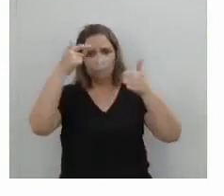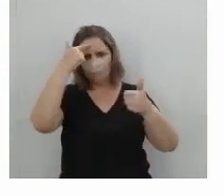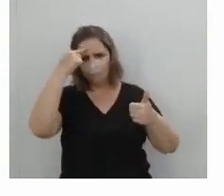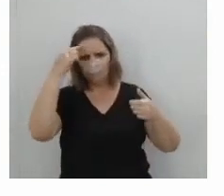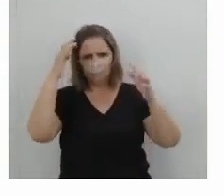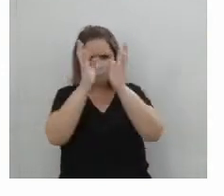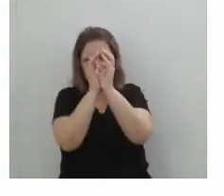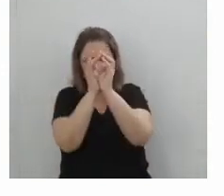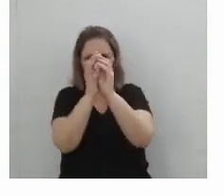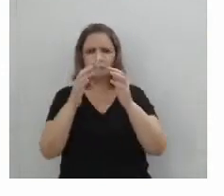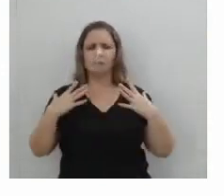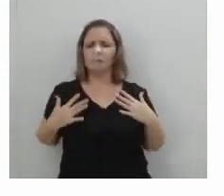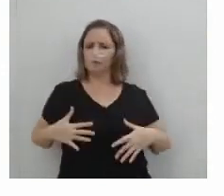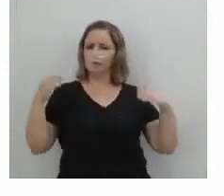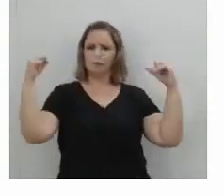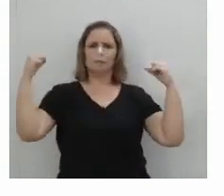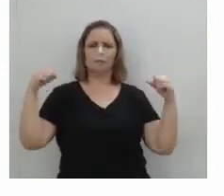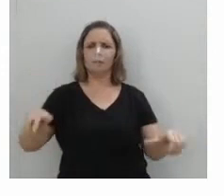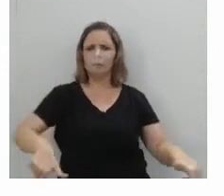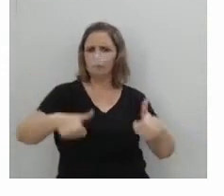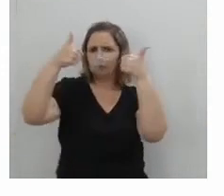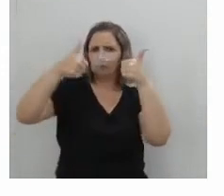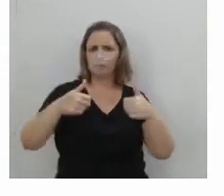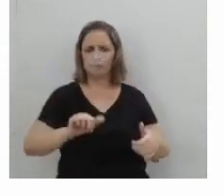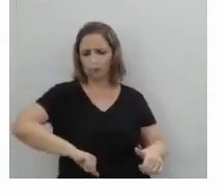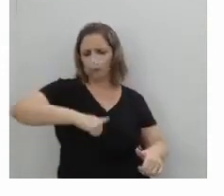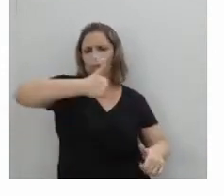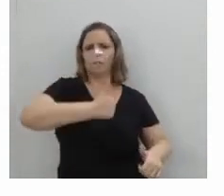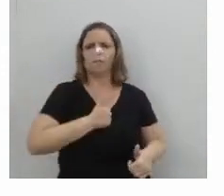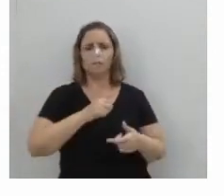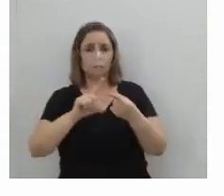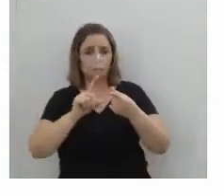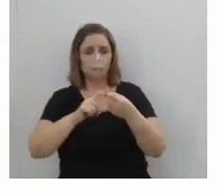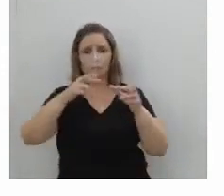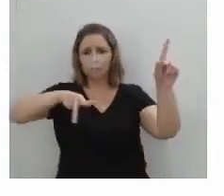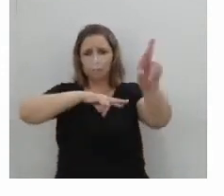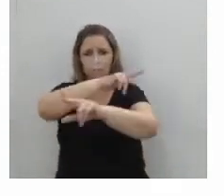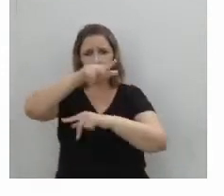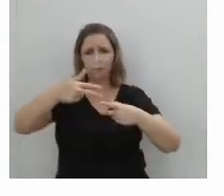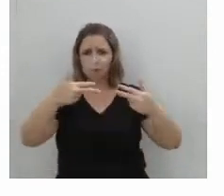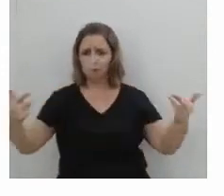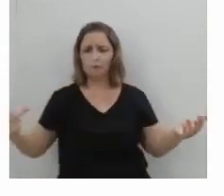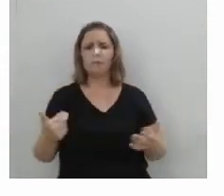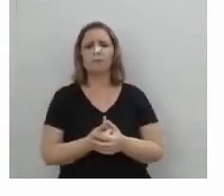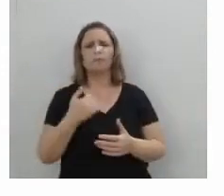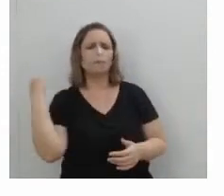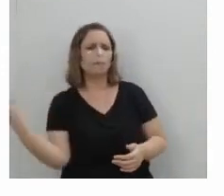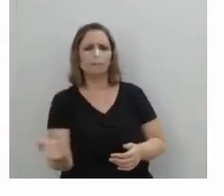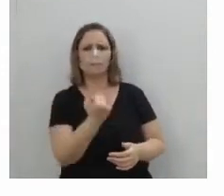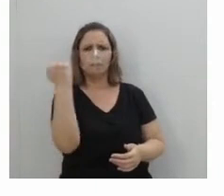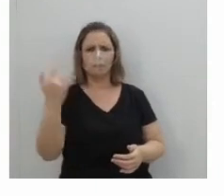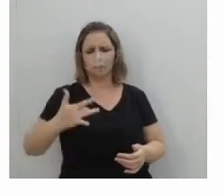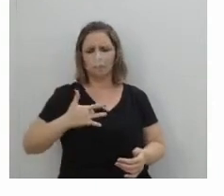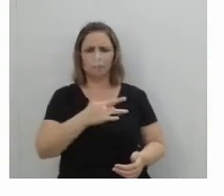raciocínio, a disposição física, colabora para o aumento da autoestima, bem como outras atribuições fundamentais